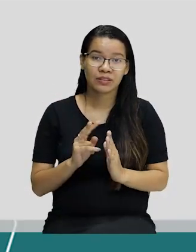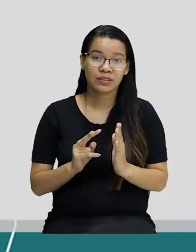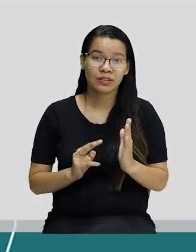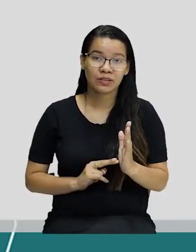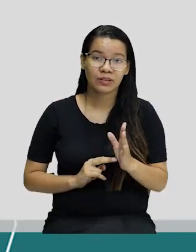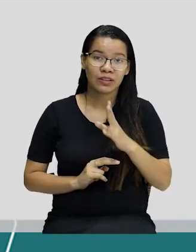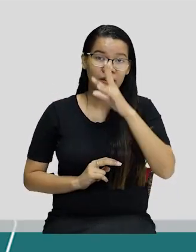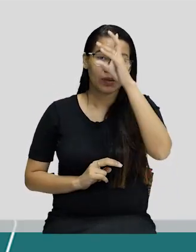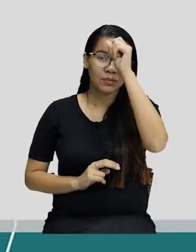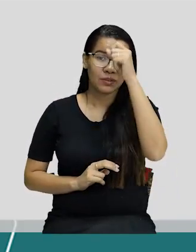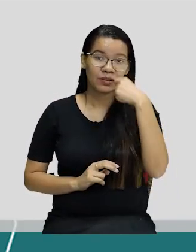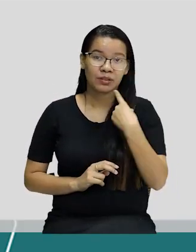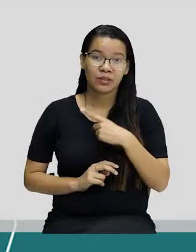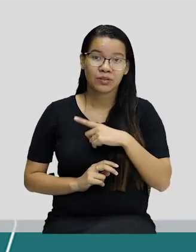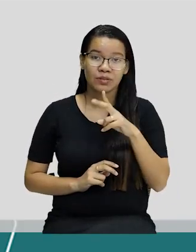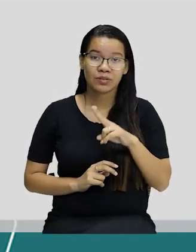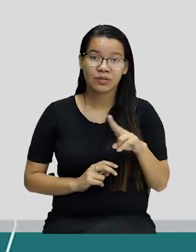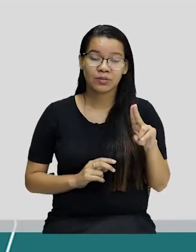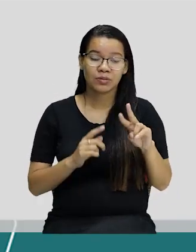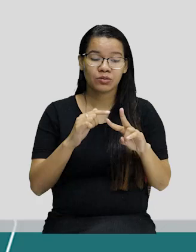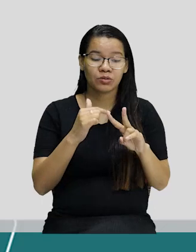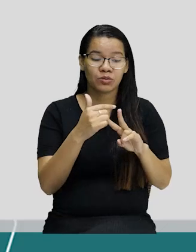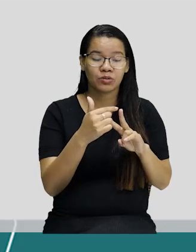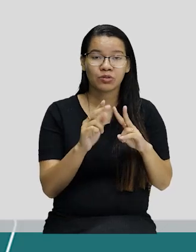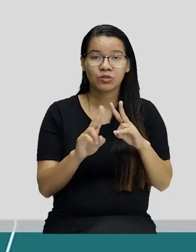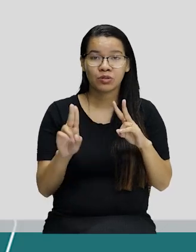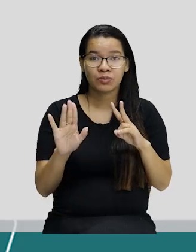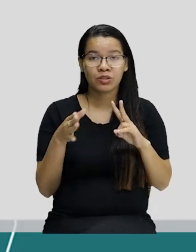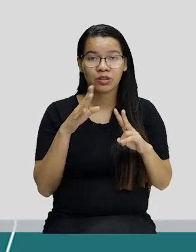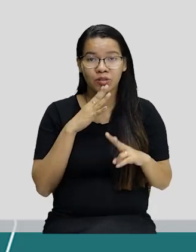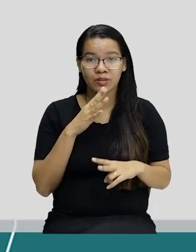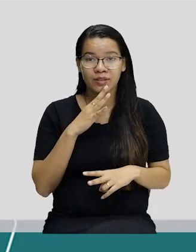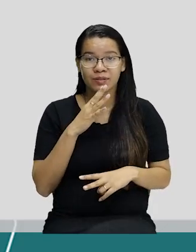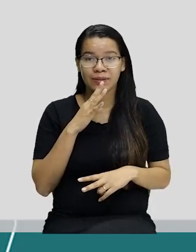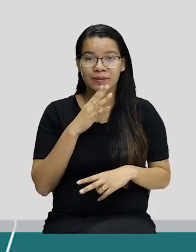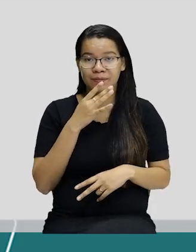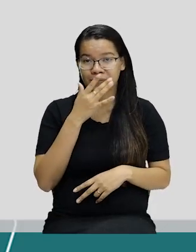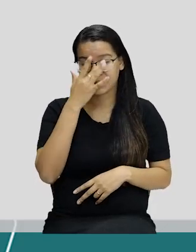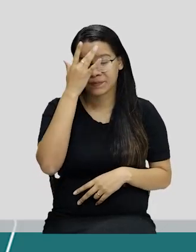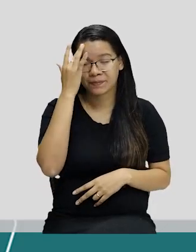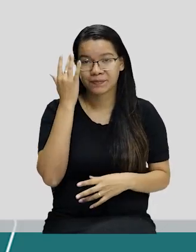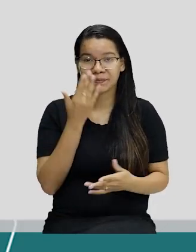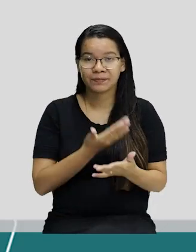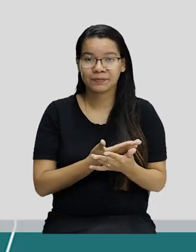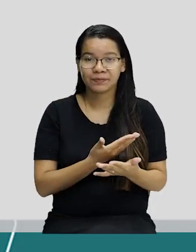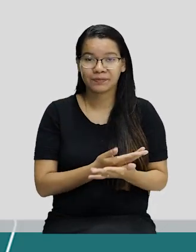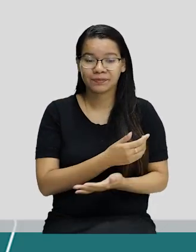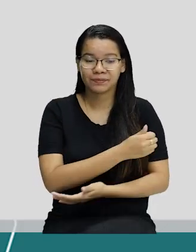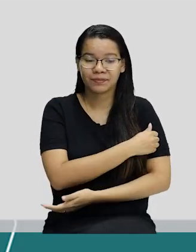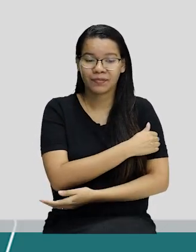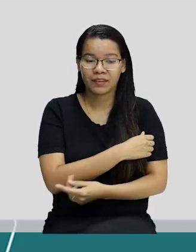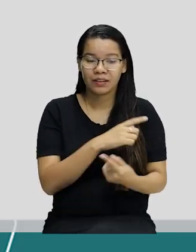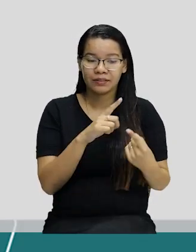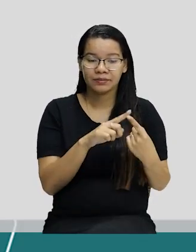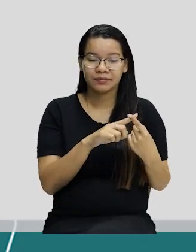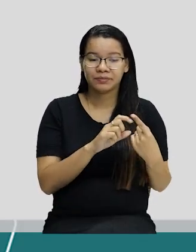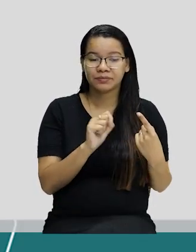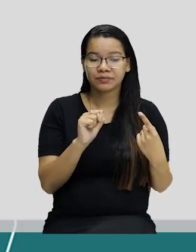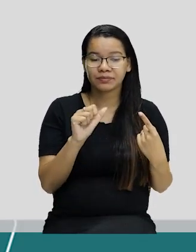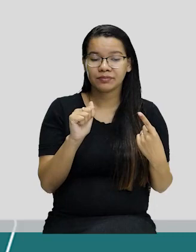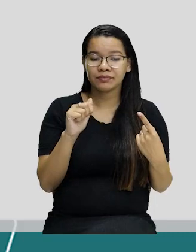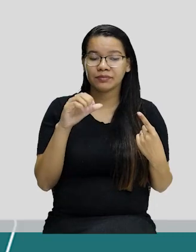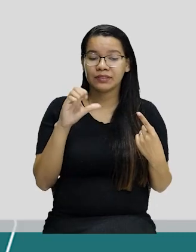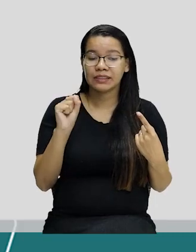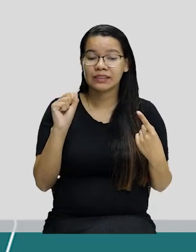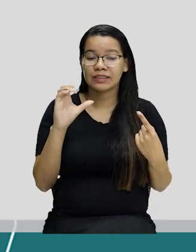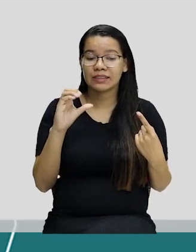rápida, nós usamos dois nomes que já são muito conhecidos pelos estudantes de língua inglesa: scanning and skimming,